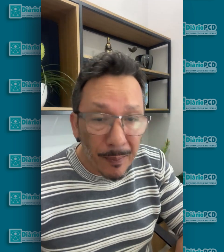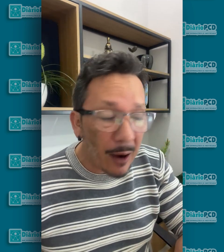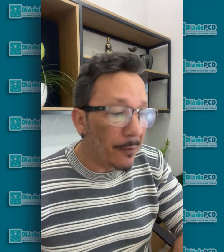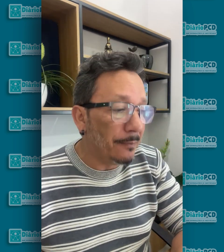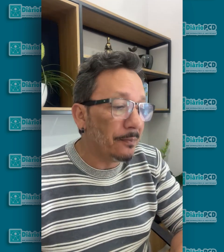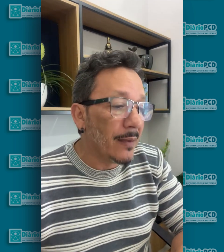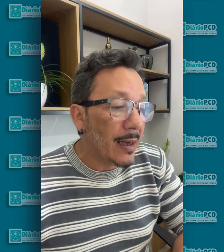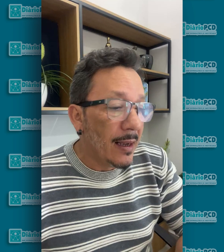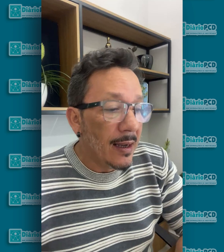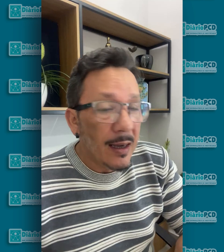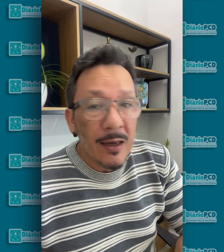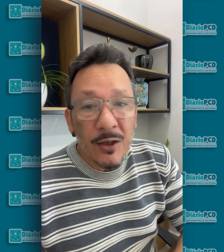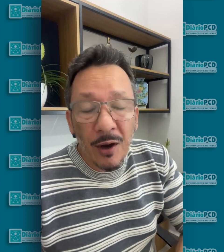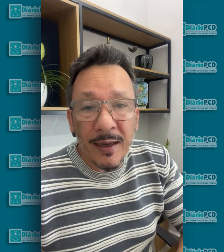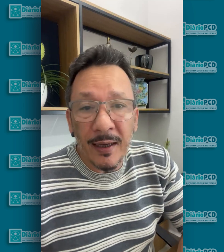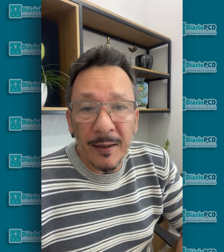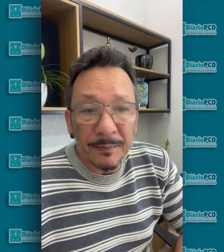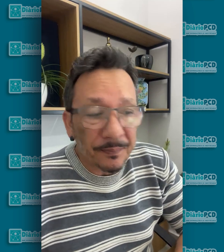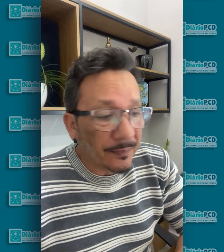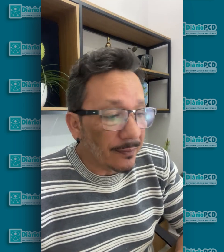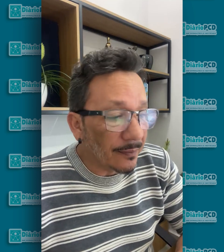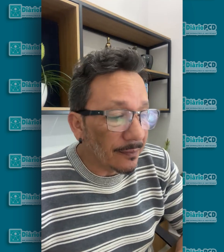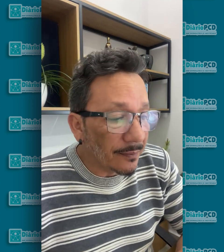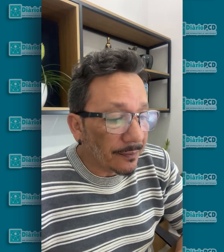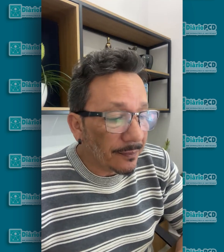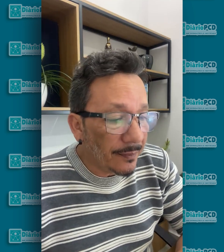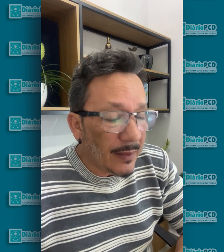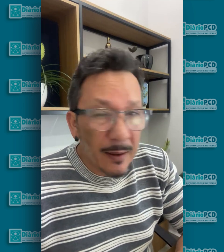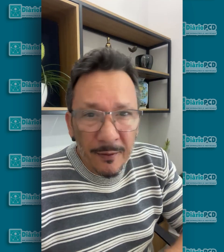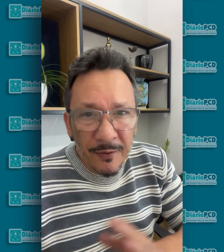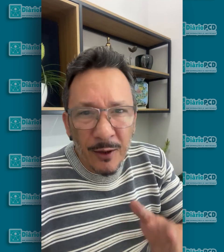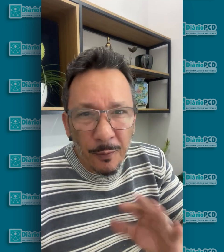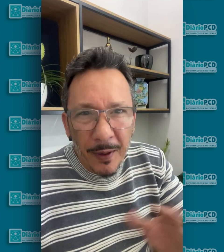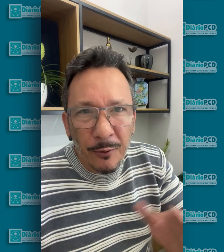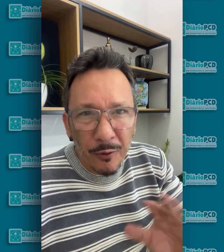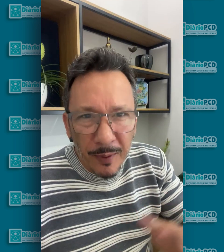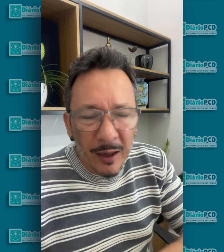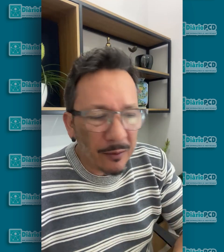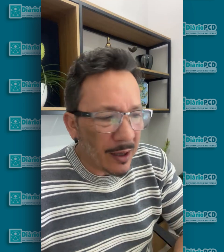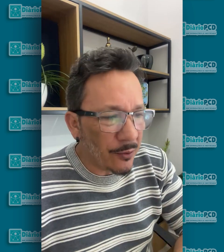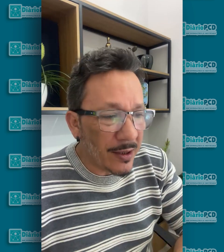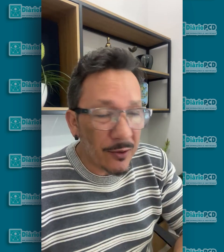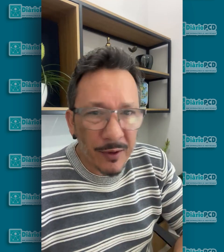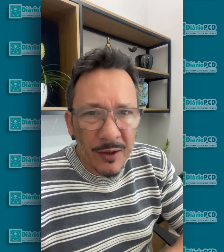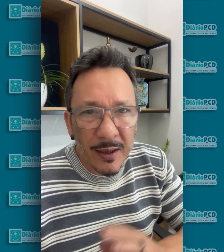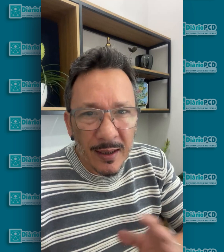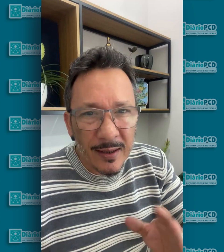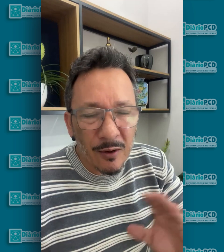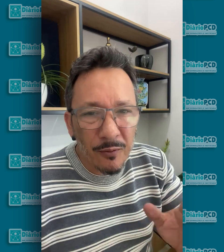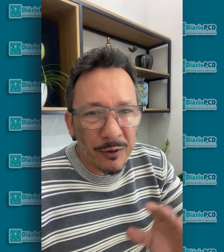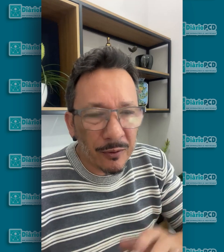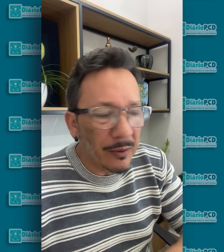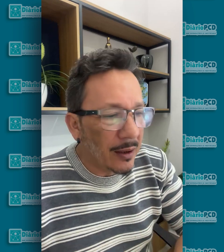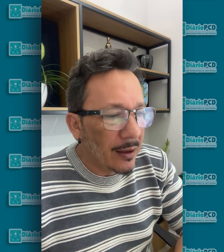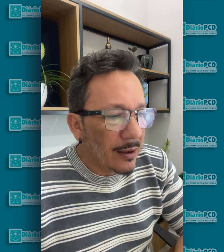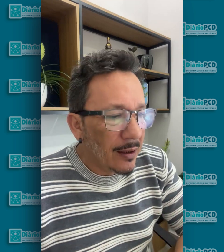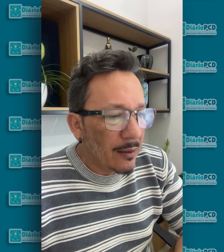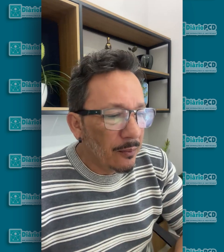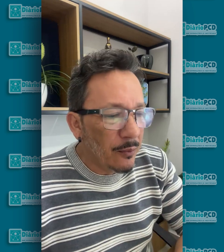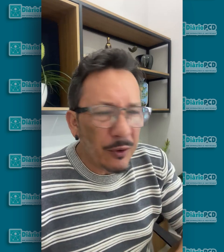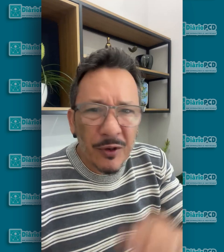atividade informal. Só que, vendo preto no branco, as coisas jurídicas, elas são